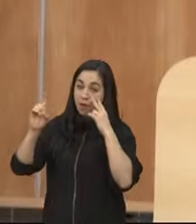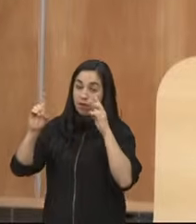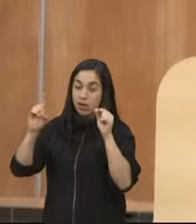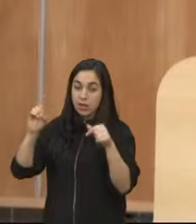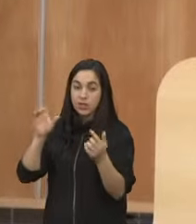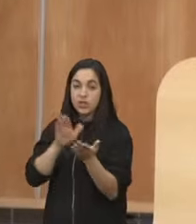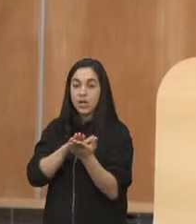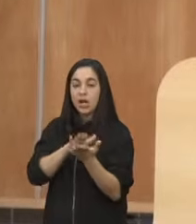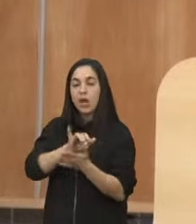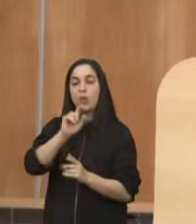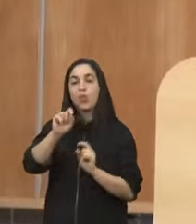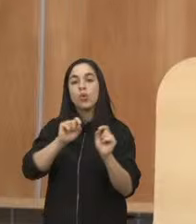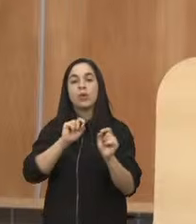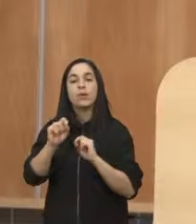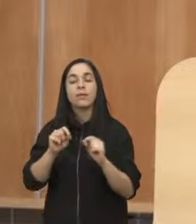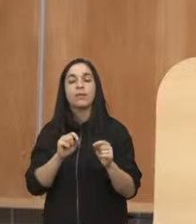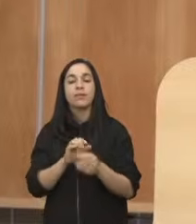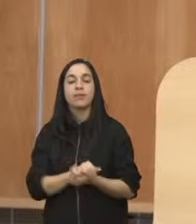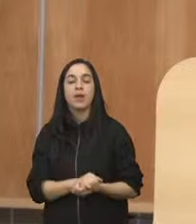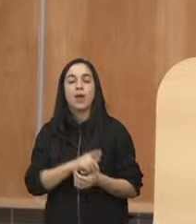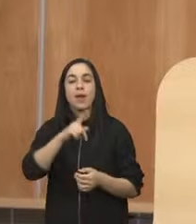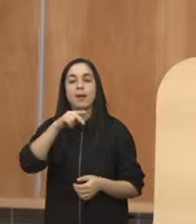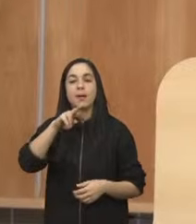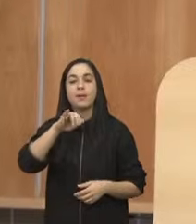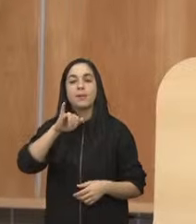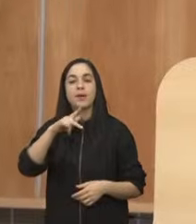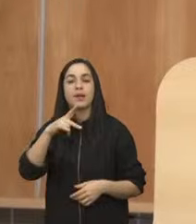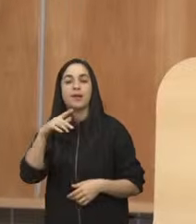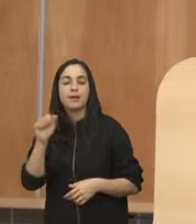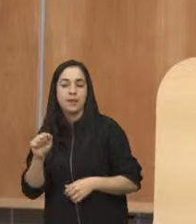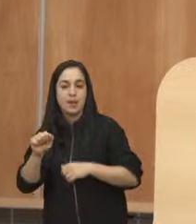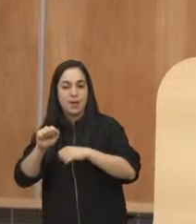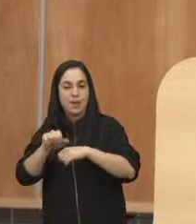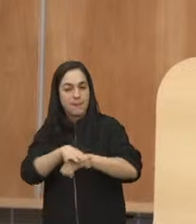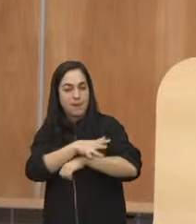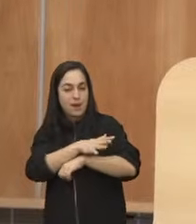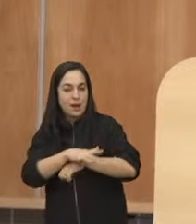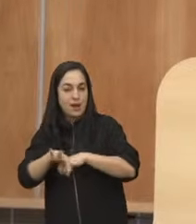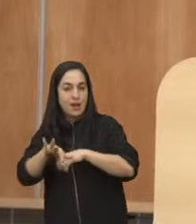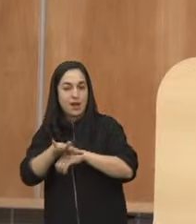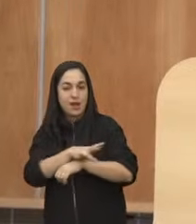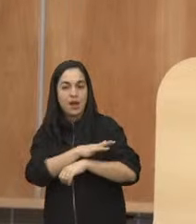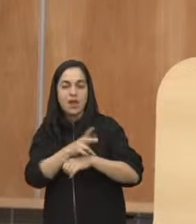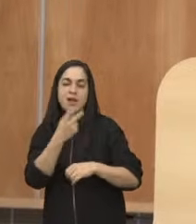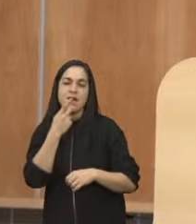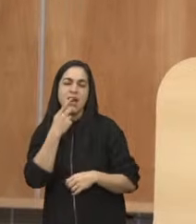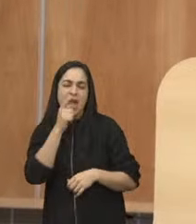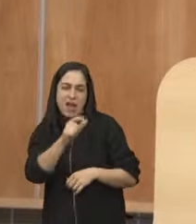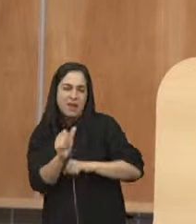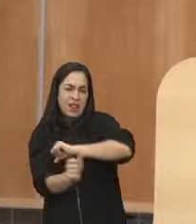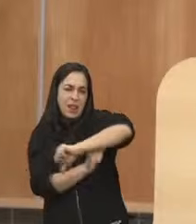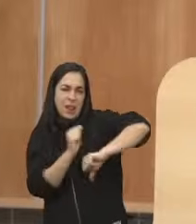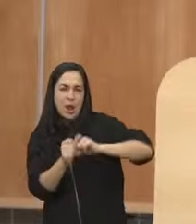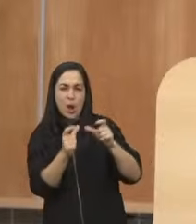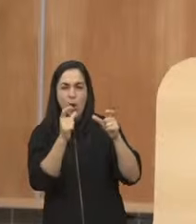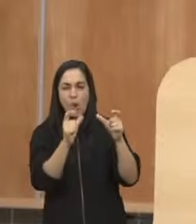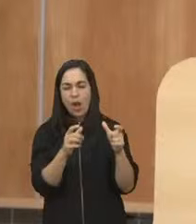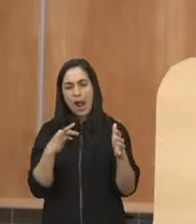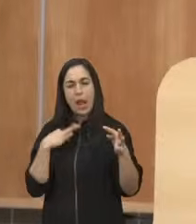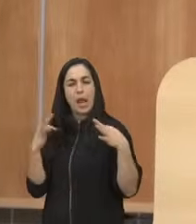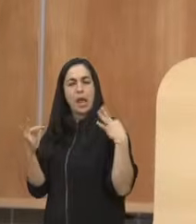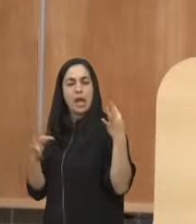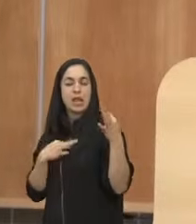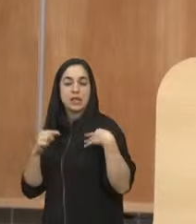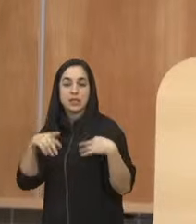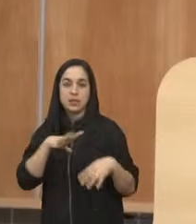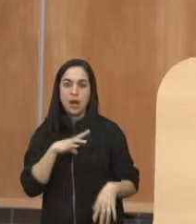foi a revitalização da prainha. Lembra, Paulinho? Voto favorável, que nós vamos revitalizar a prainha, vai ser um ponto turístico para a cidade. Olha